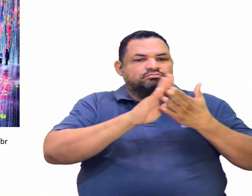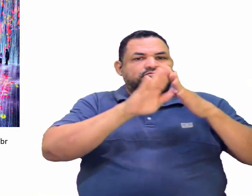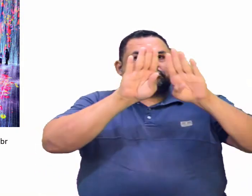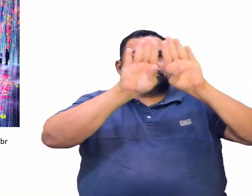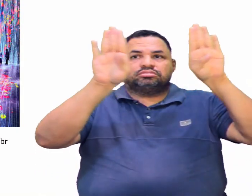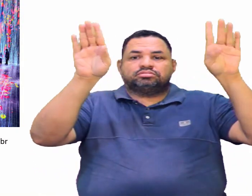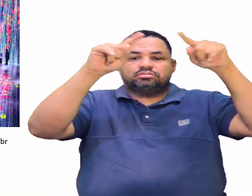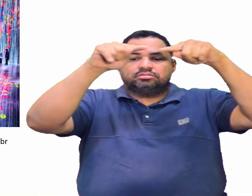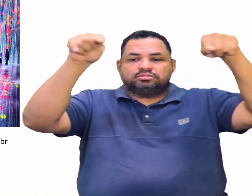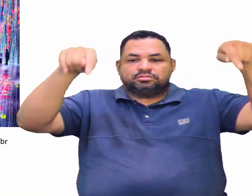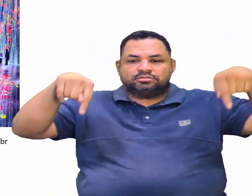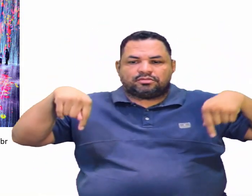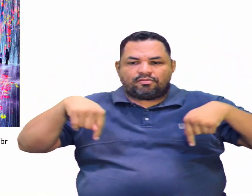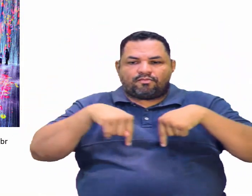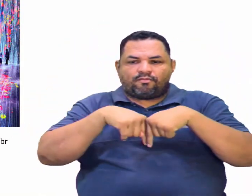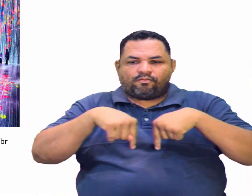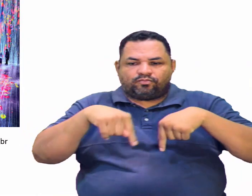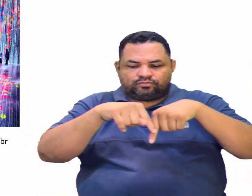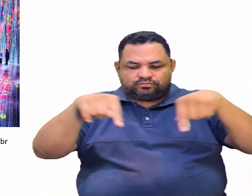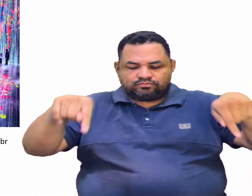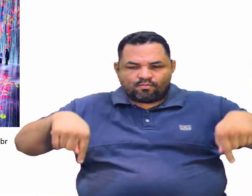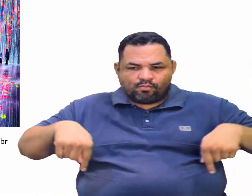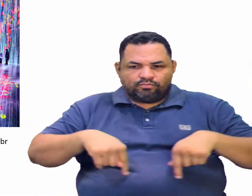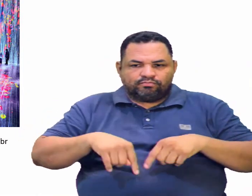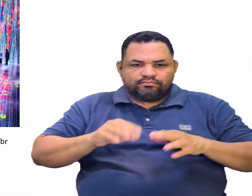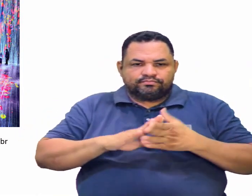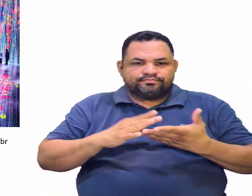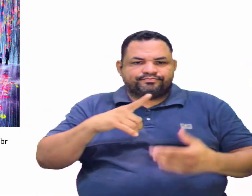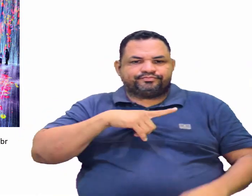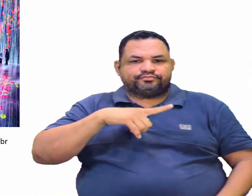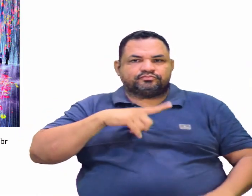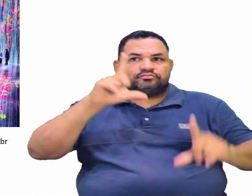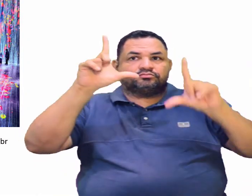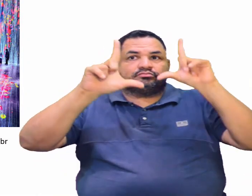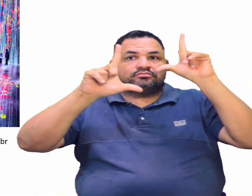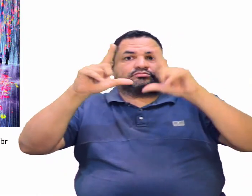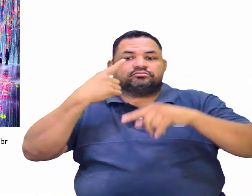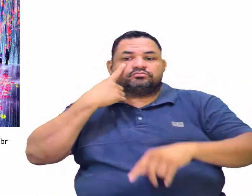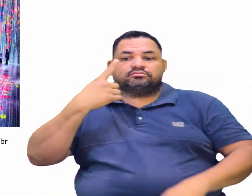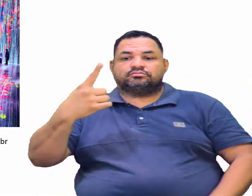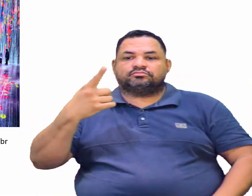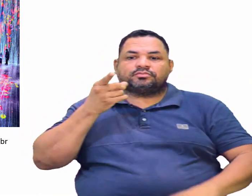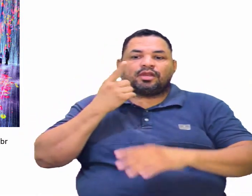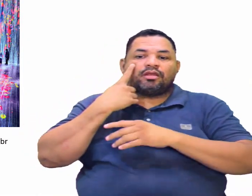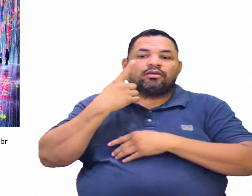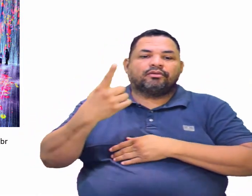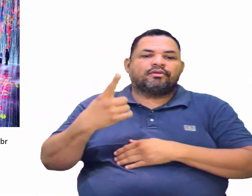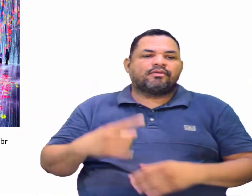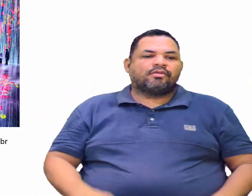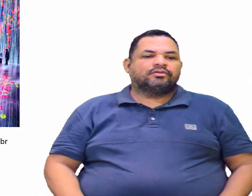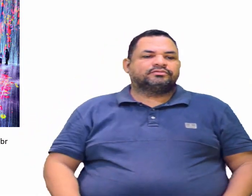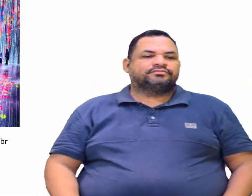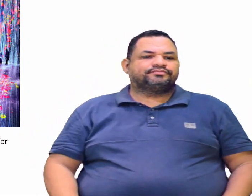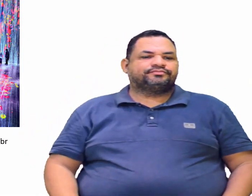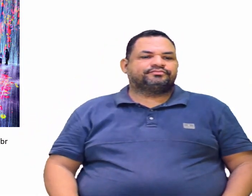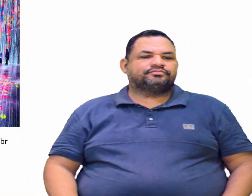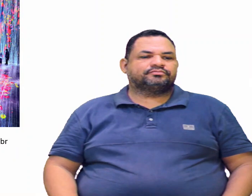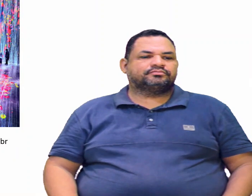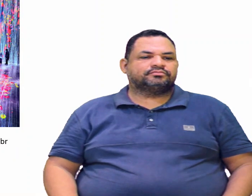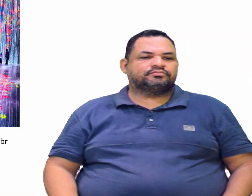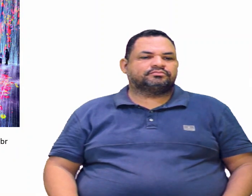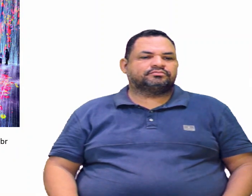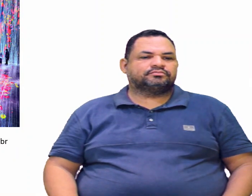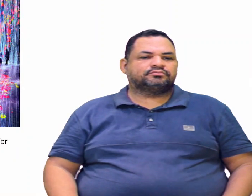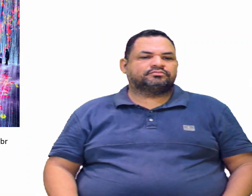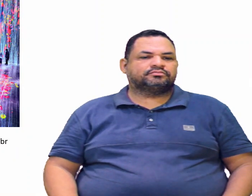em salas, é disponibilizada em salas, né? E quando você entra numa sala, olha aqui, ó. Olha